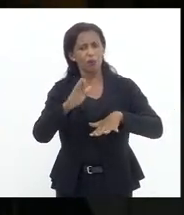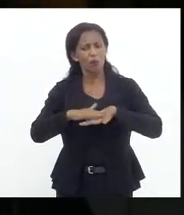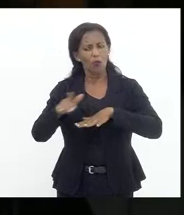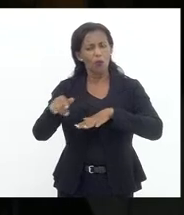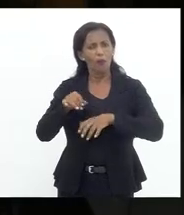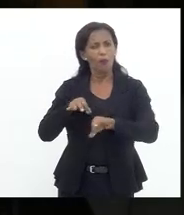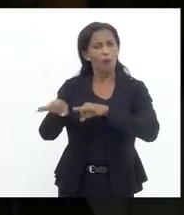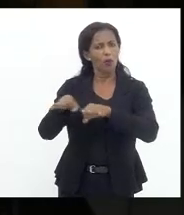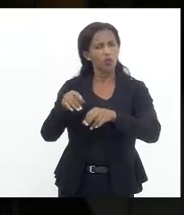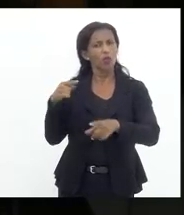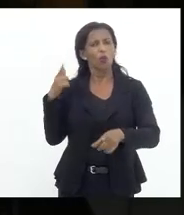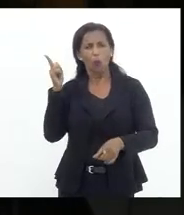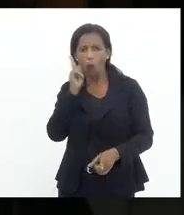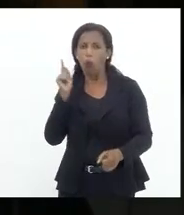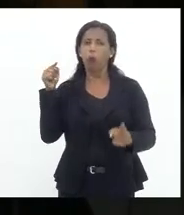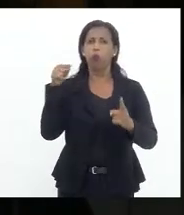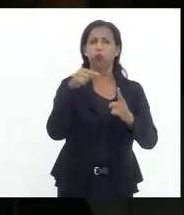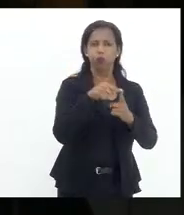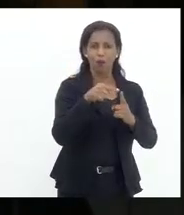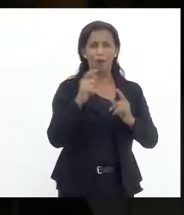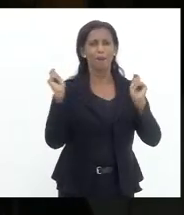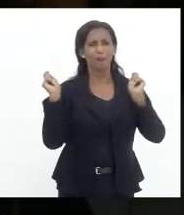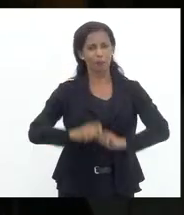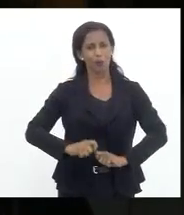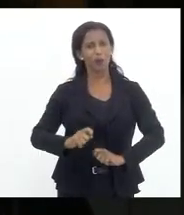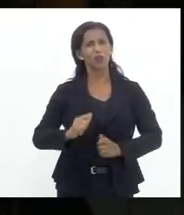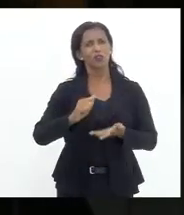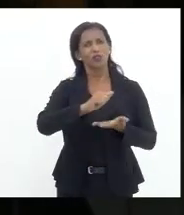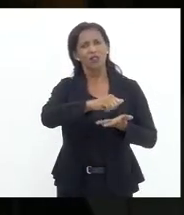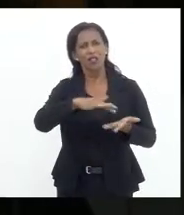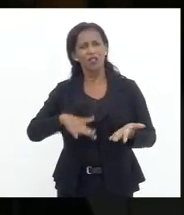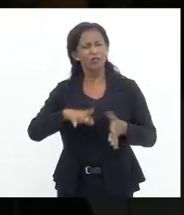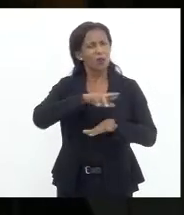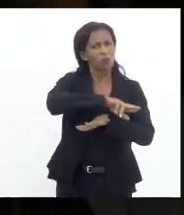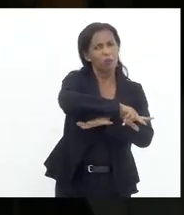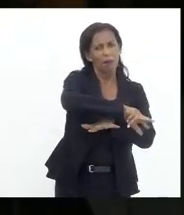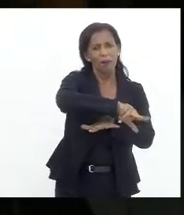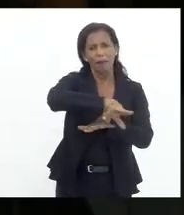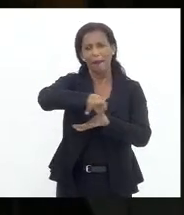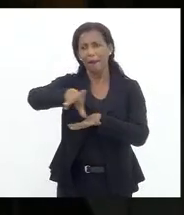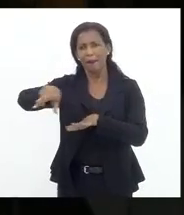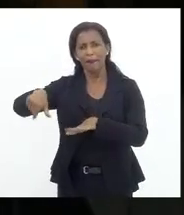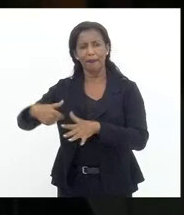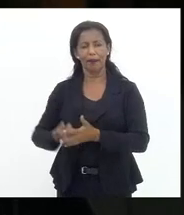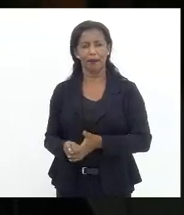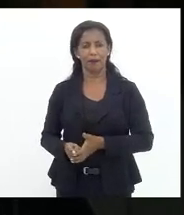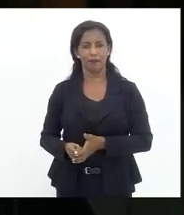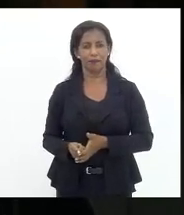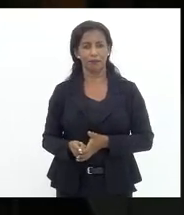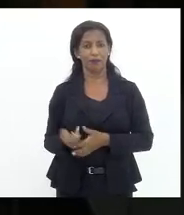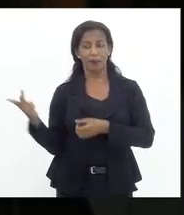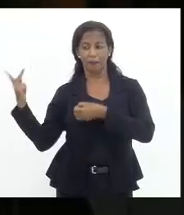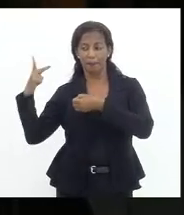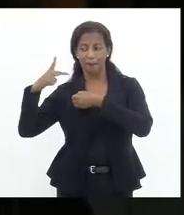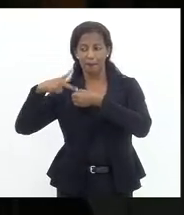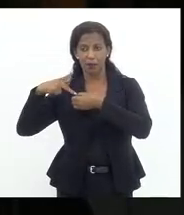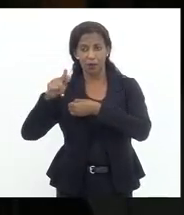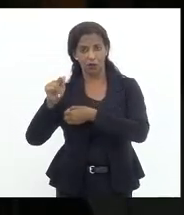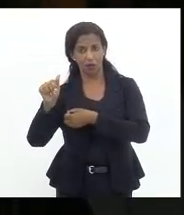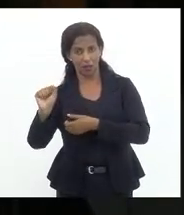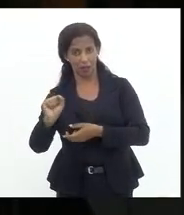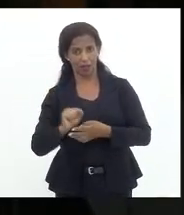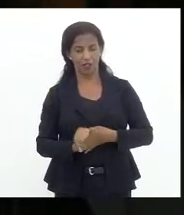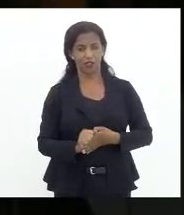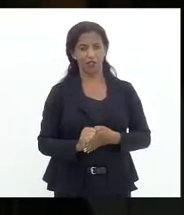projeto pode alcançar, deputado André, atividades as mais variadas. O setor de petróleo e gás,